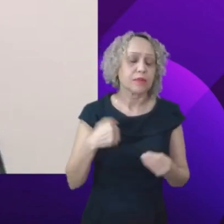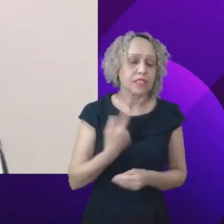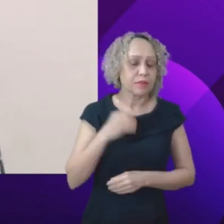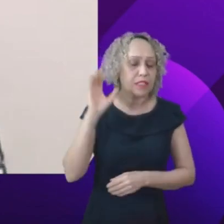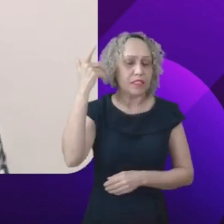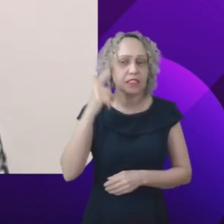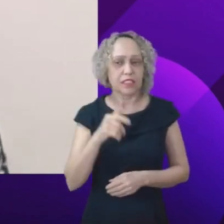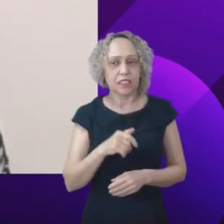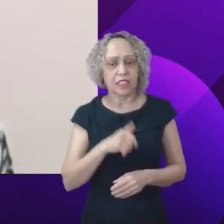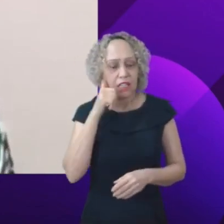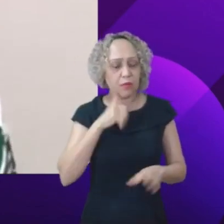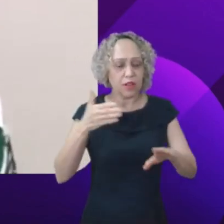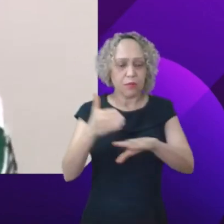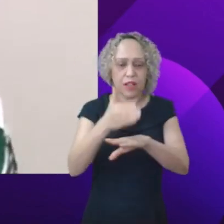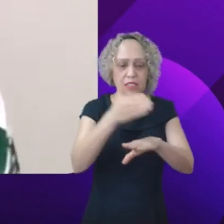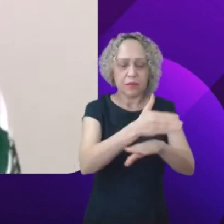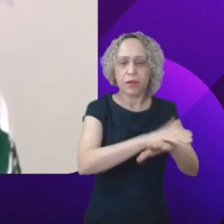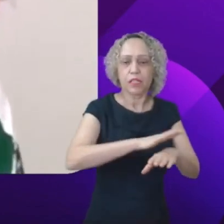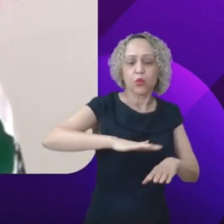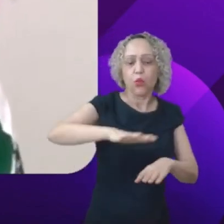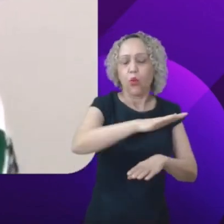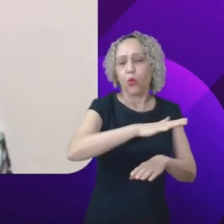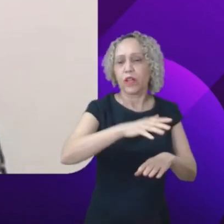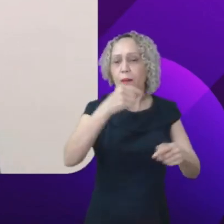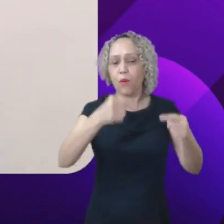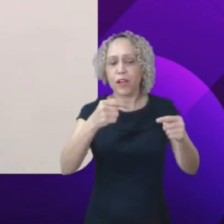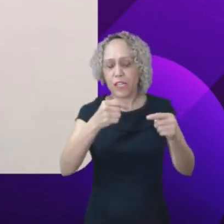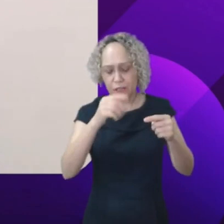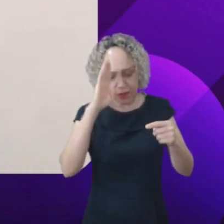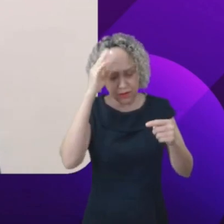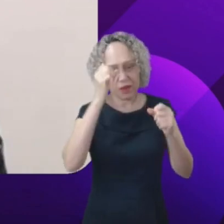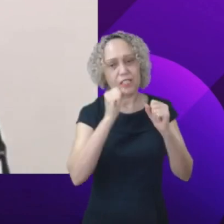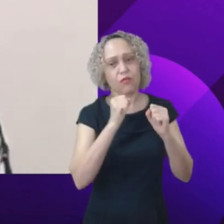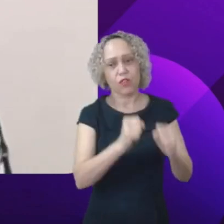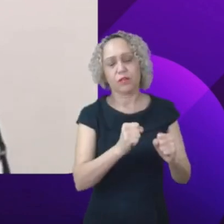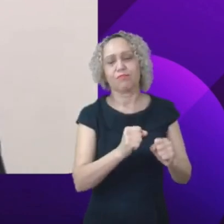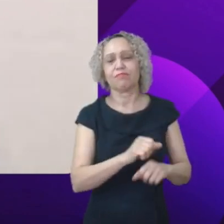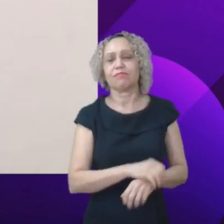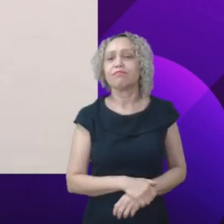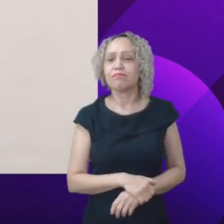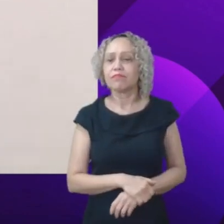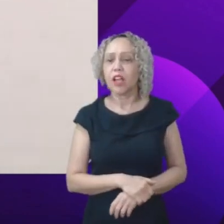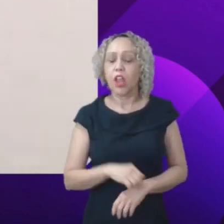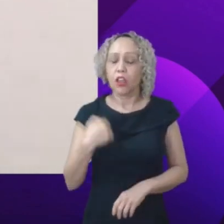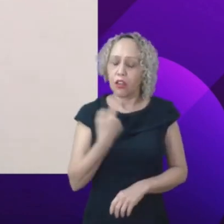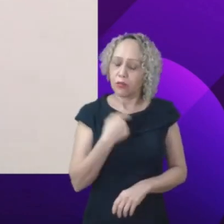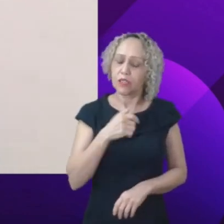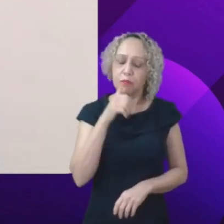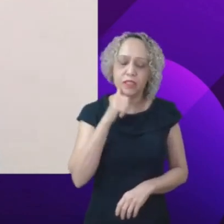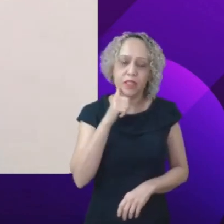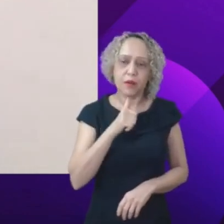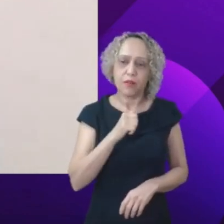mulher ela é importante nesses espaços de poder, principalmente a política, né? A gente pode levar para dentro do